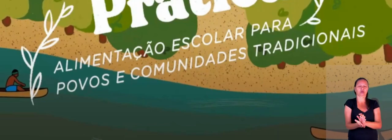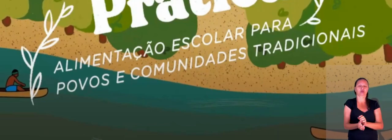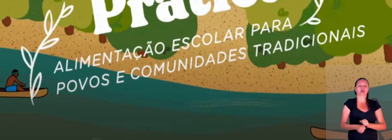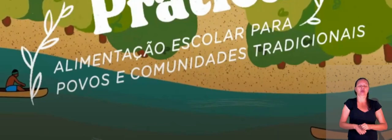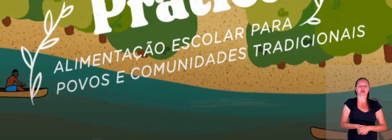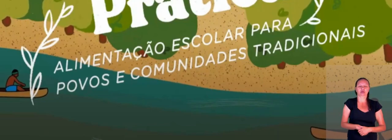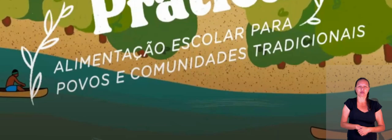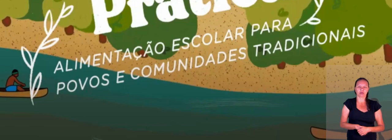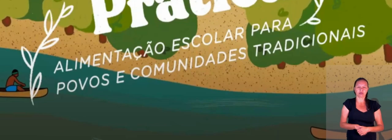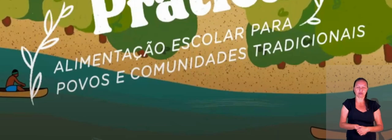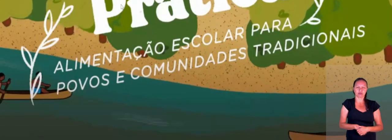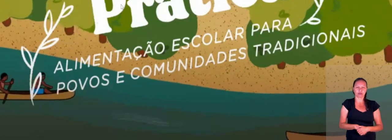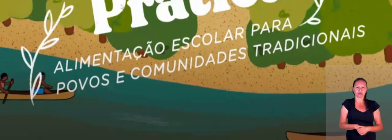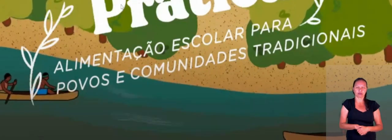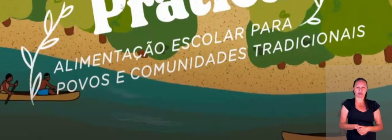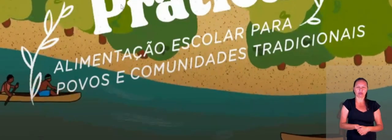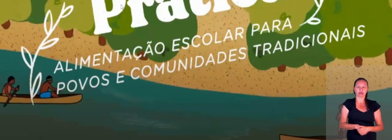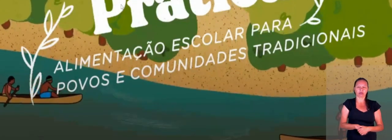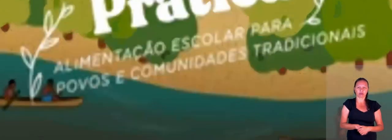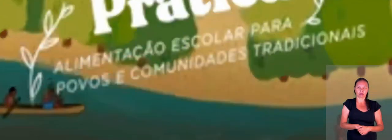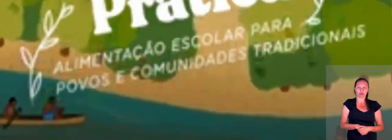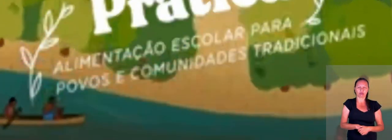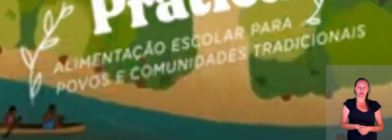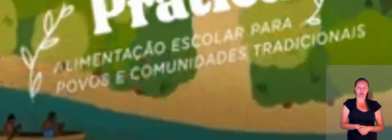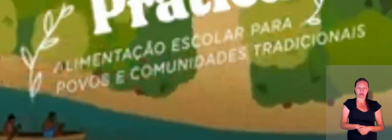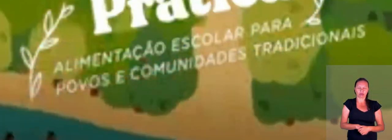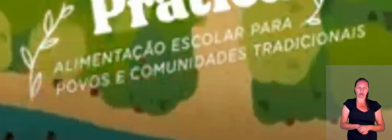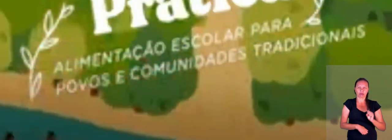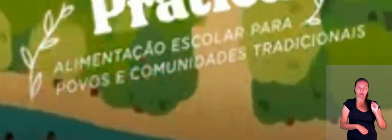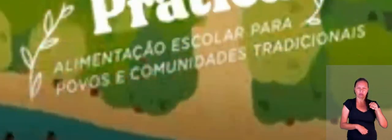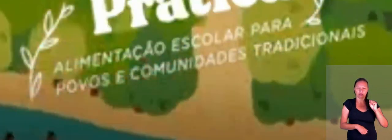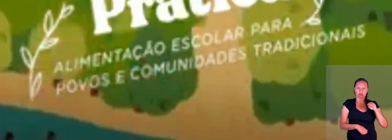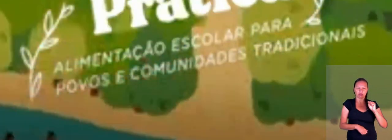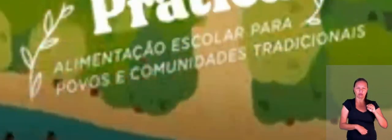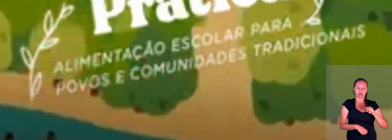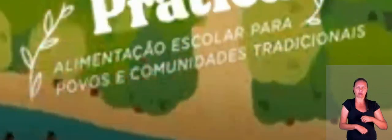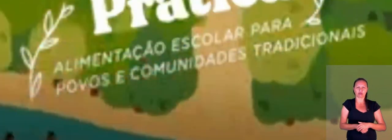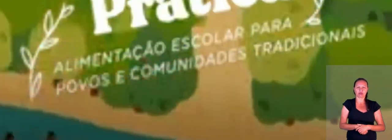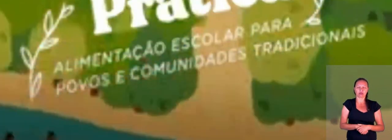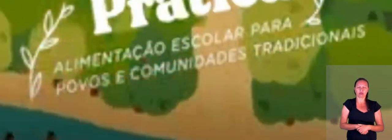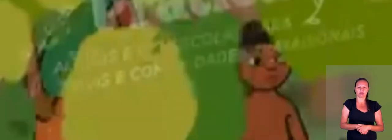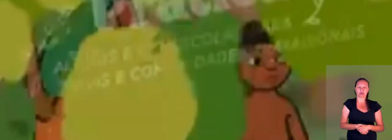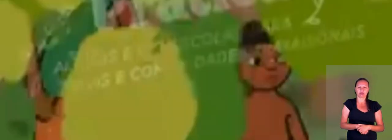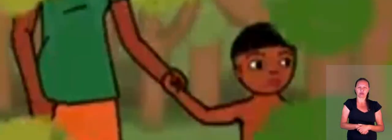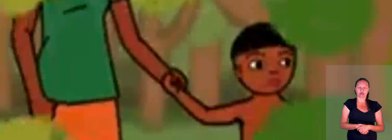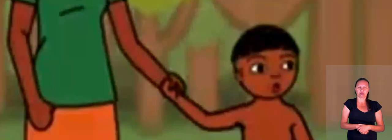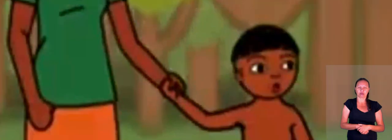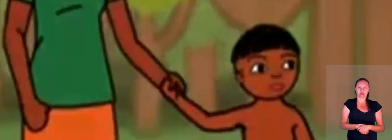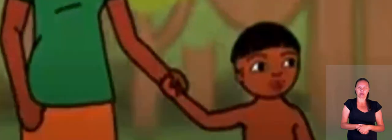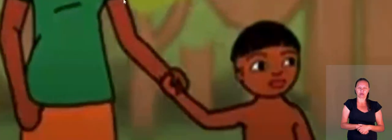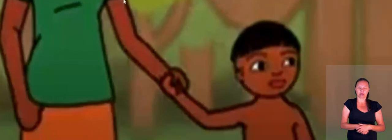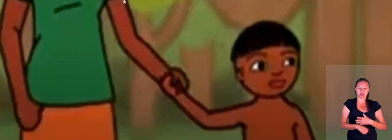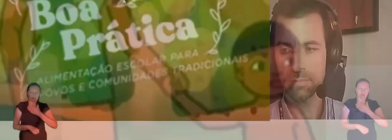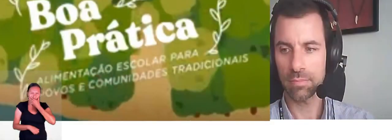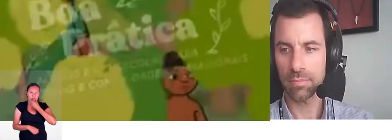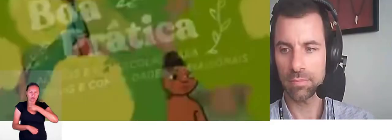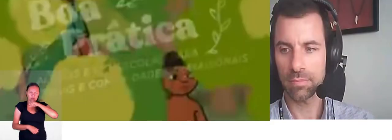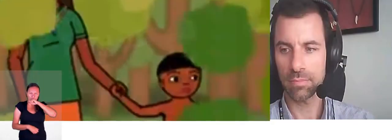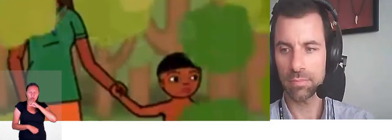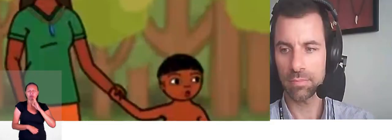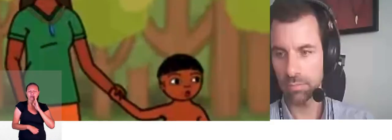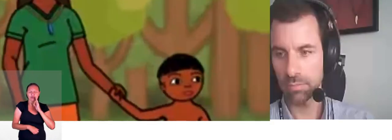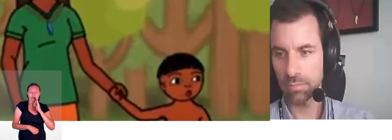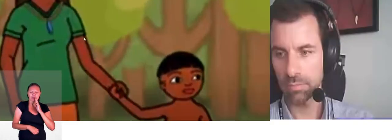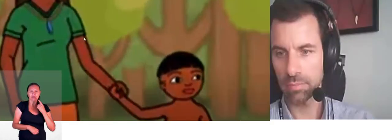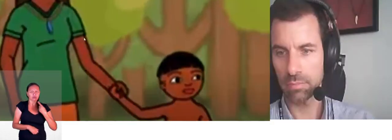lá tem som tá com som sim então pronto Será que vai ser legal mesmo esse negócio de ir